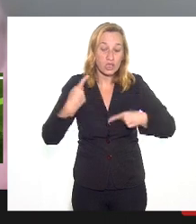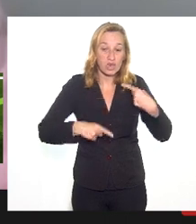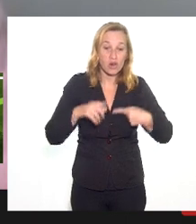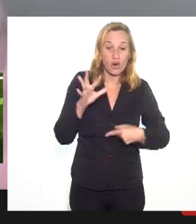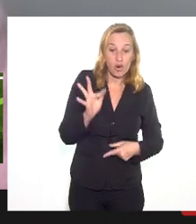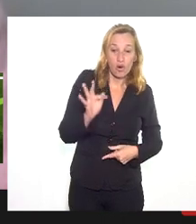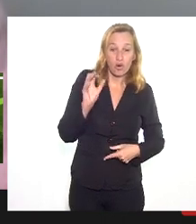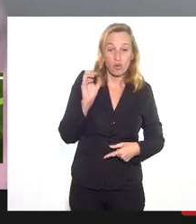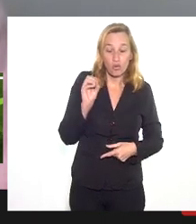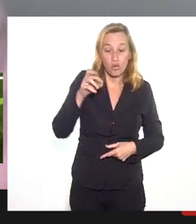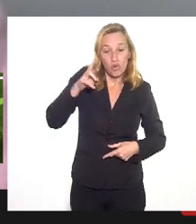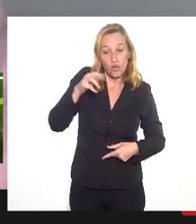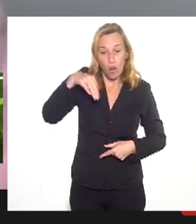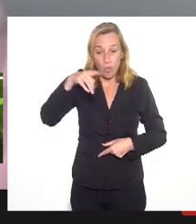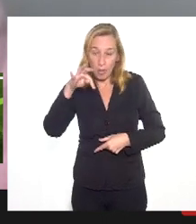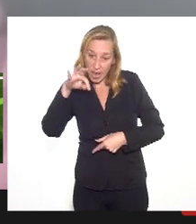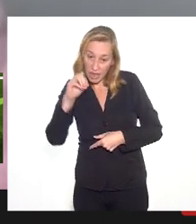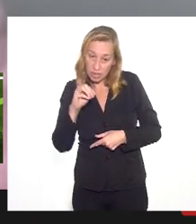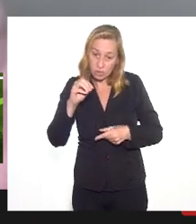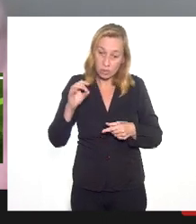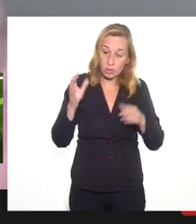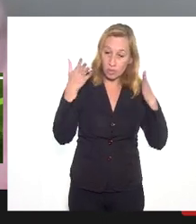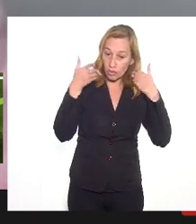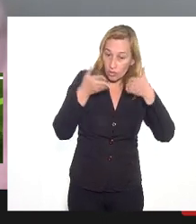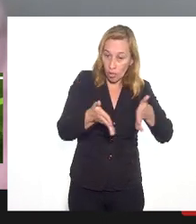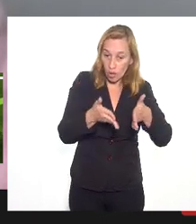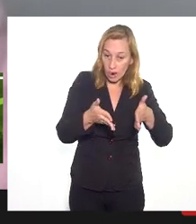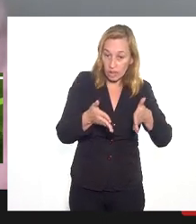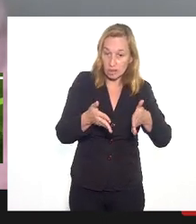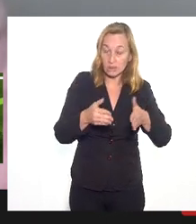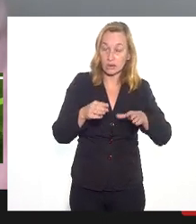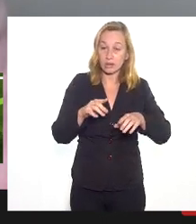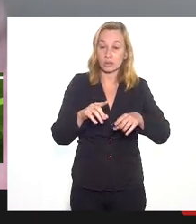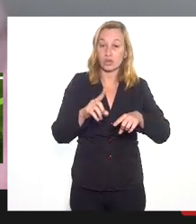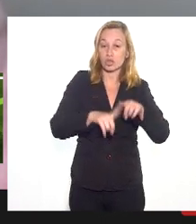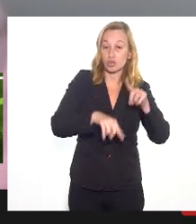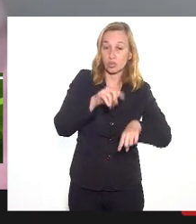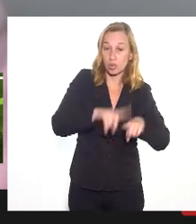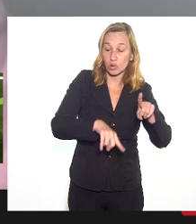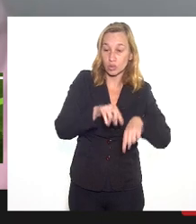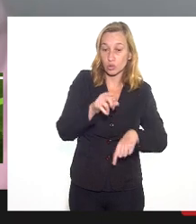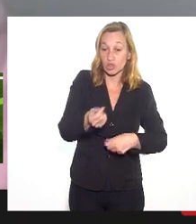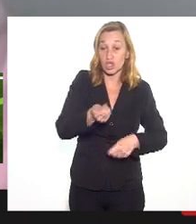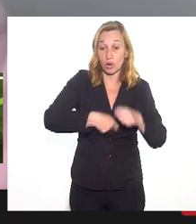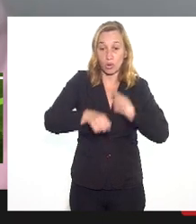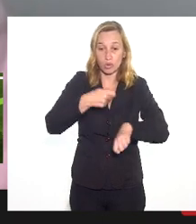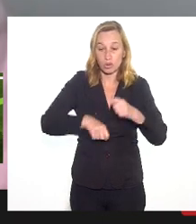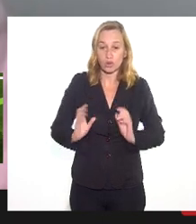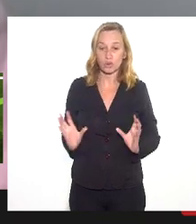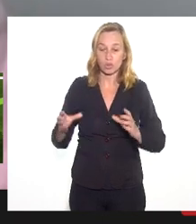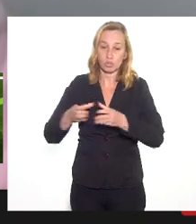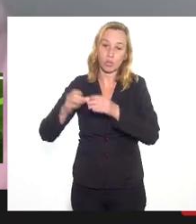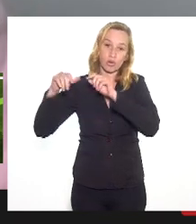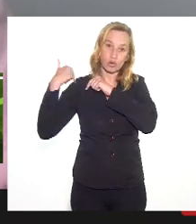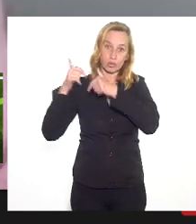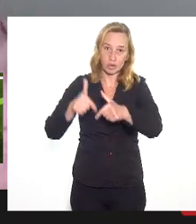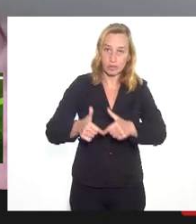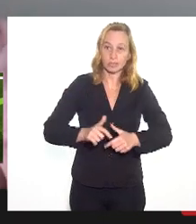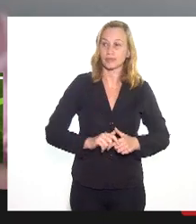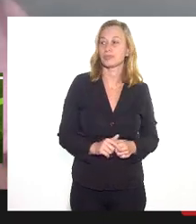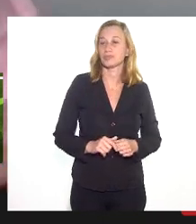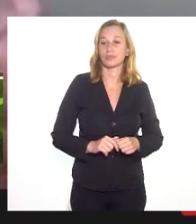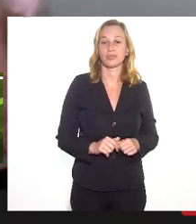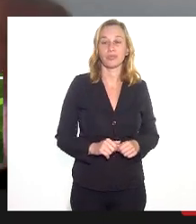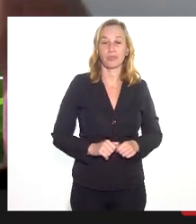fomento específica para os empreendimentos econômicos dos povos de comunidades tradicionais. Ou